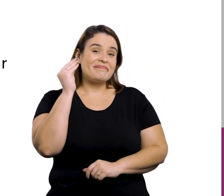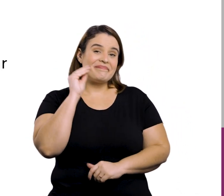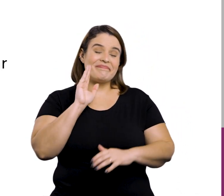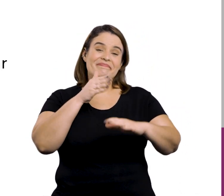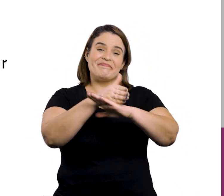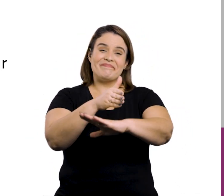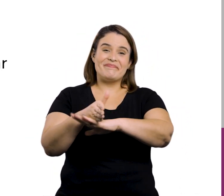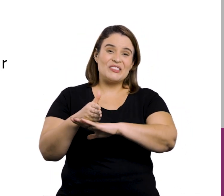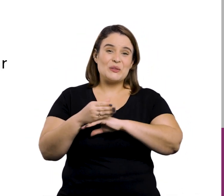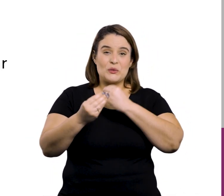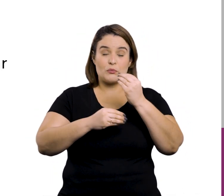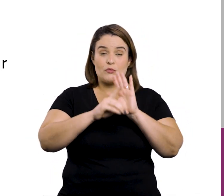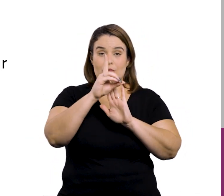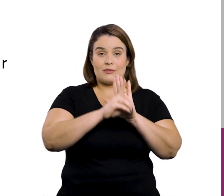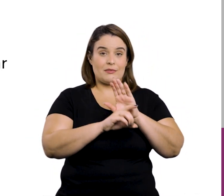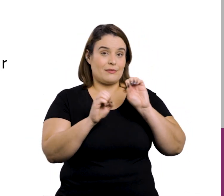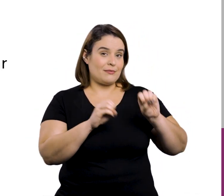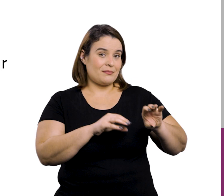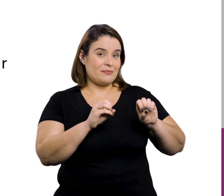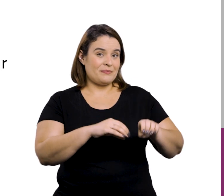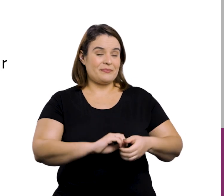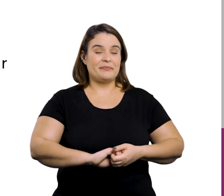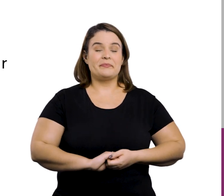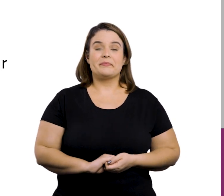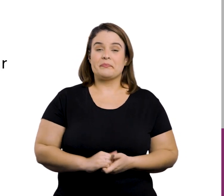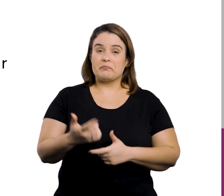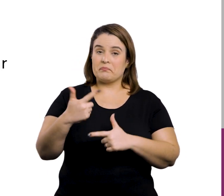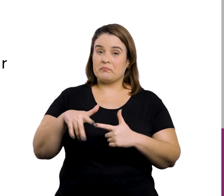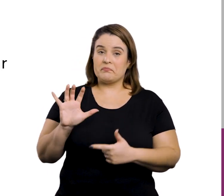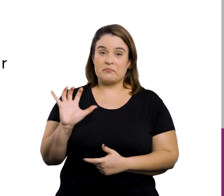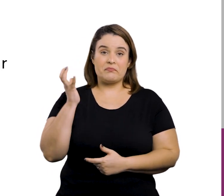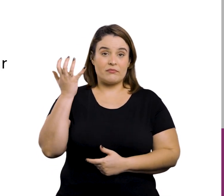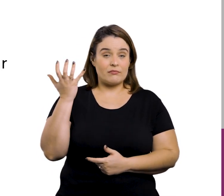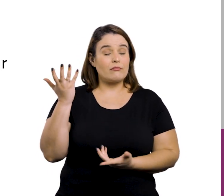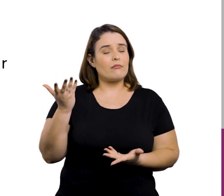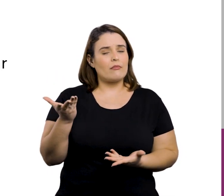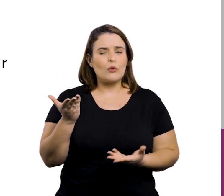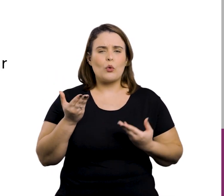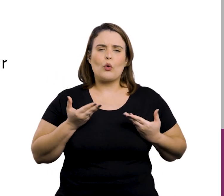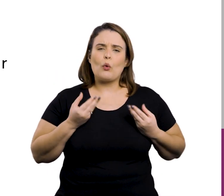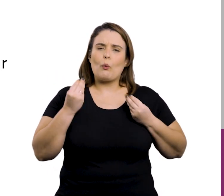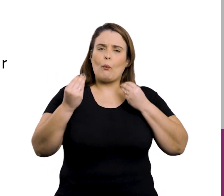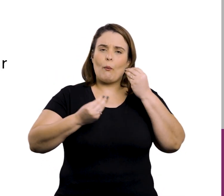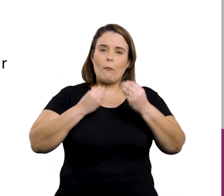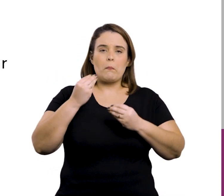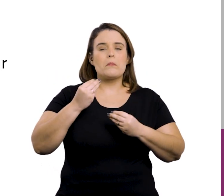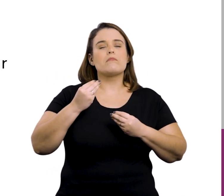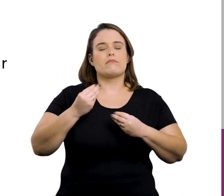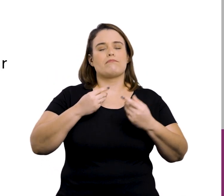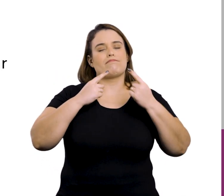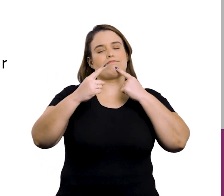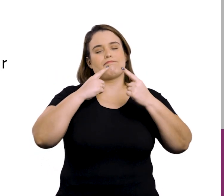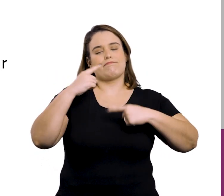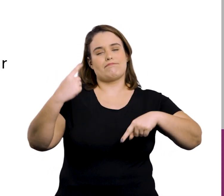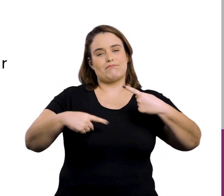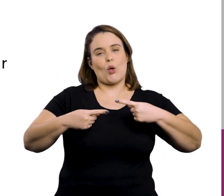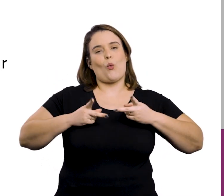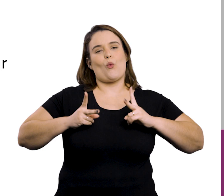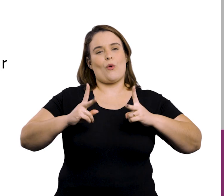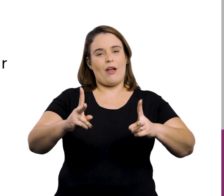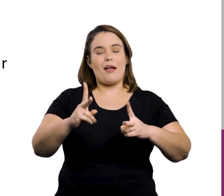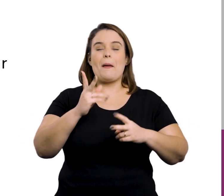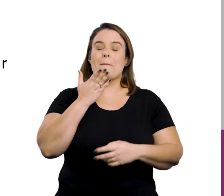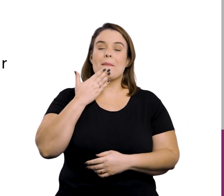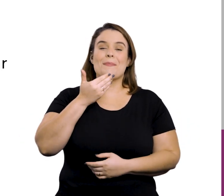mobilização em torno do direito à educação. As soluções chegam à medida que os debates são mantidos e se colocam em favor